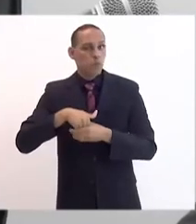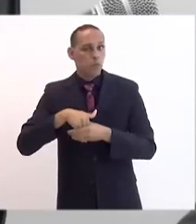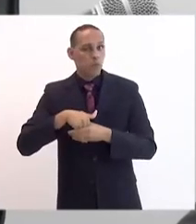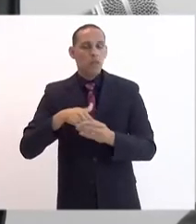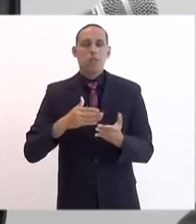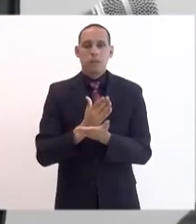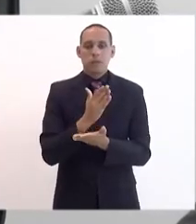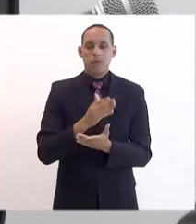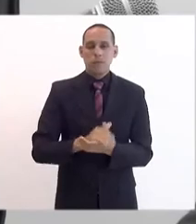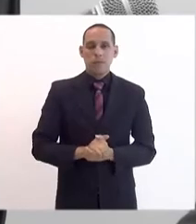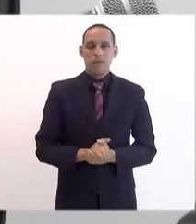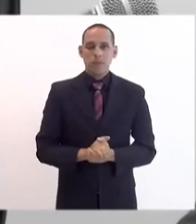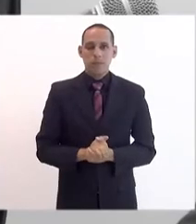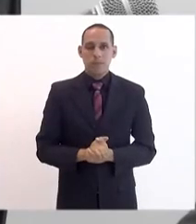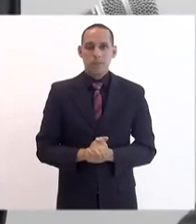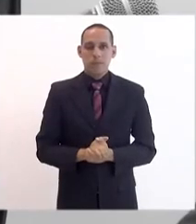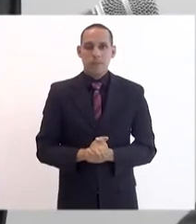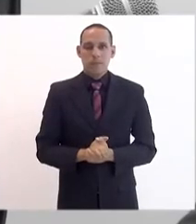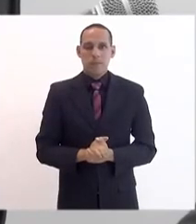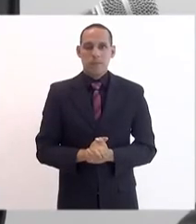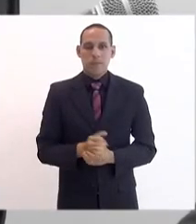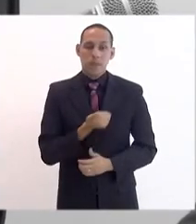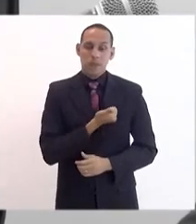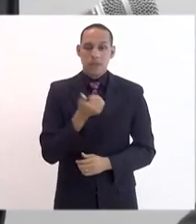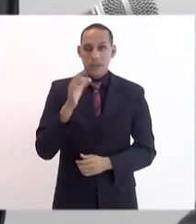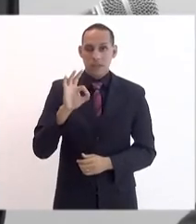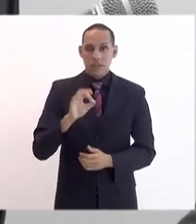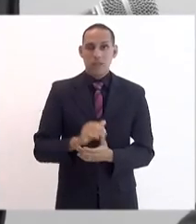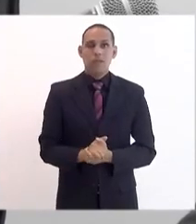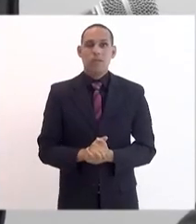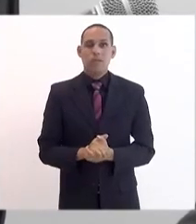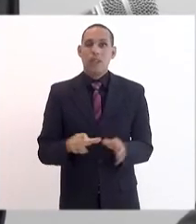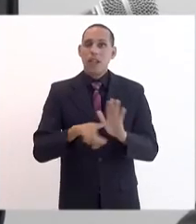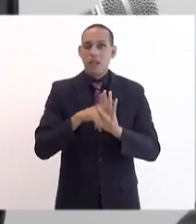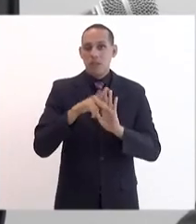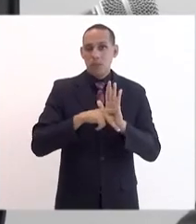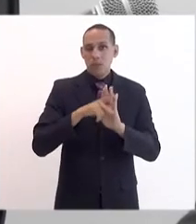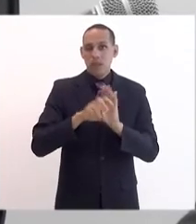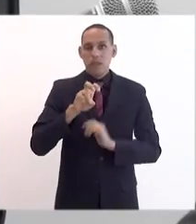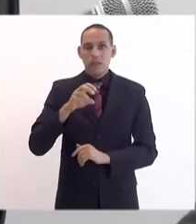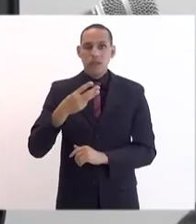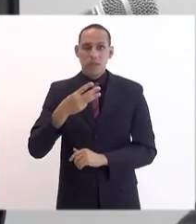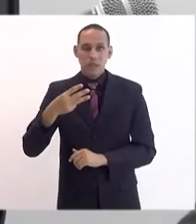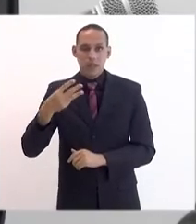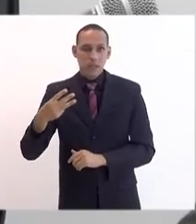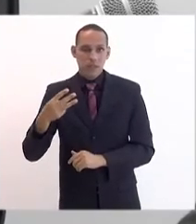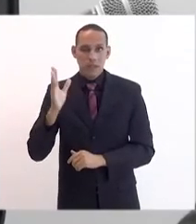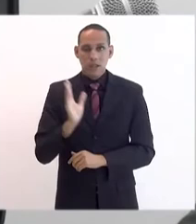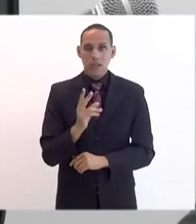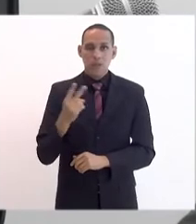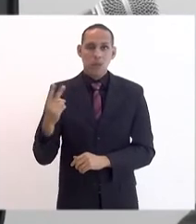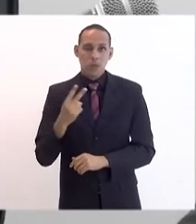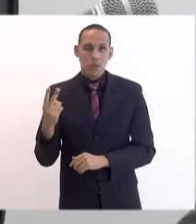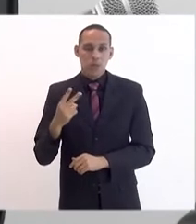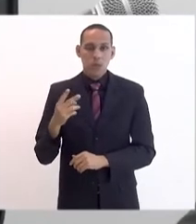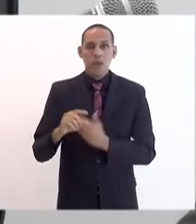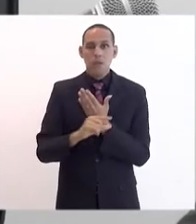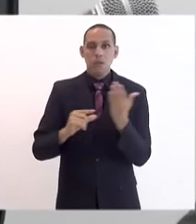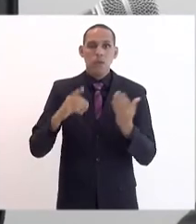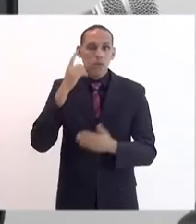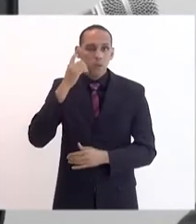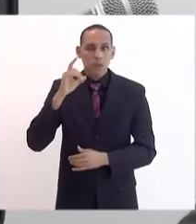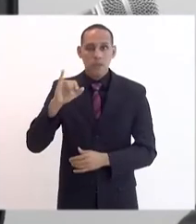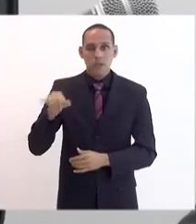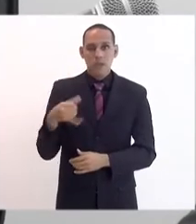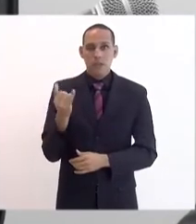votação, aprovado. 10. Projeto de lei 5333-2022, de autoria do deputado Jair